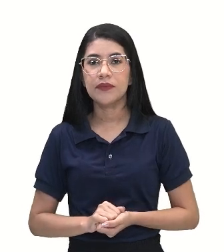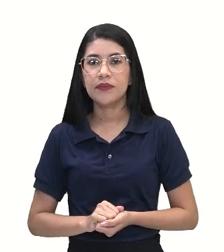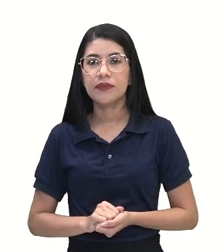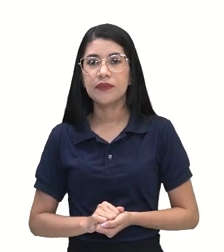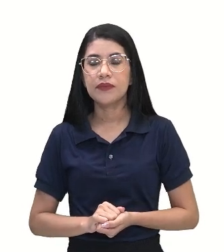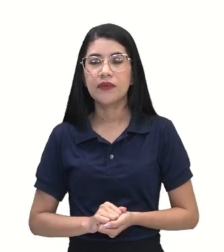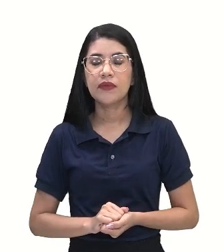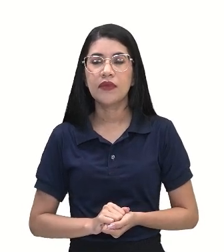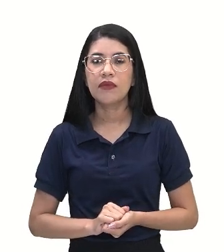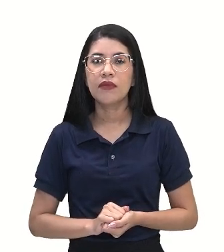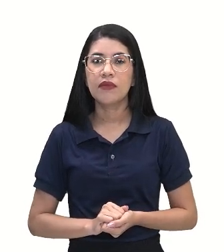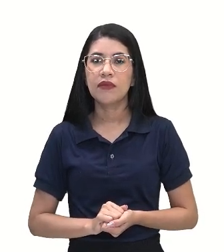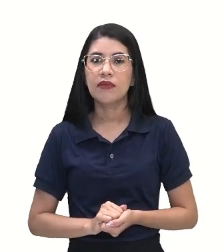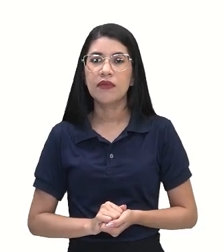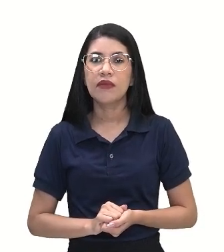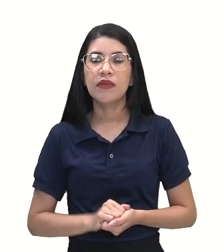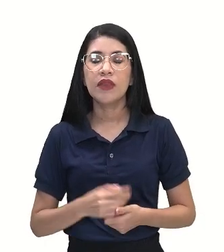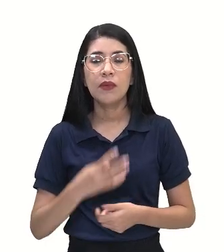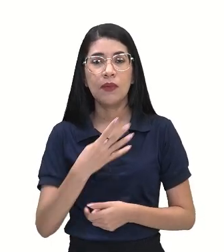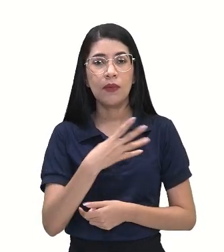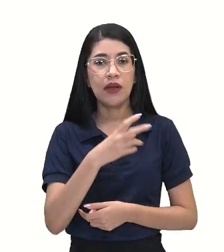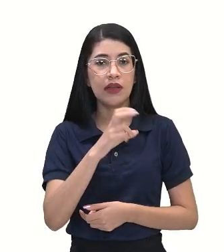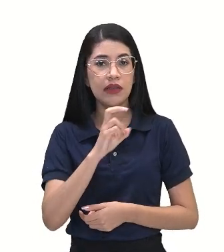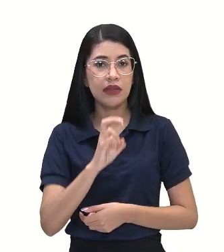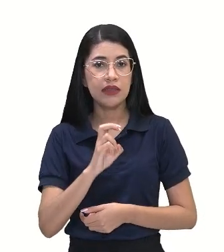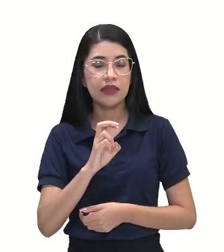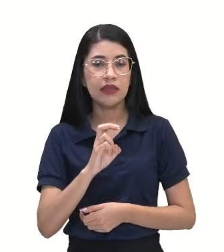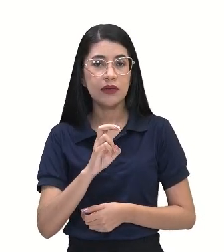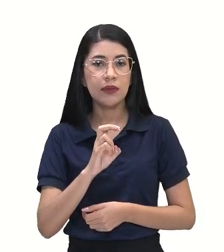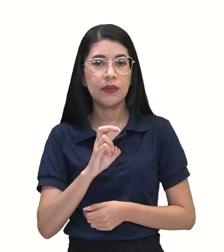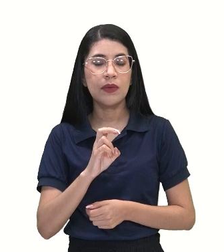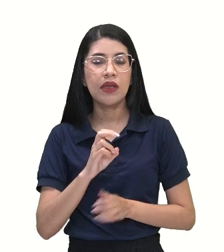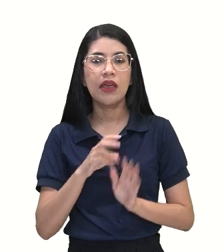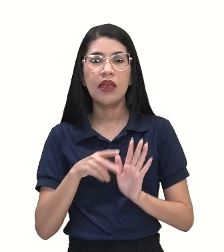Então, o 45 é o meu A6.